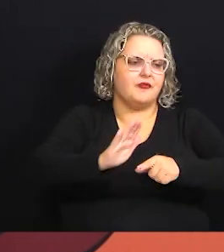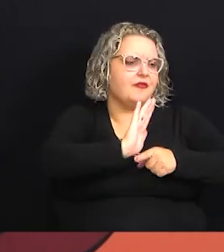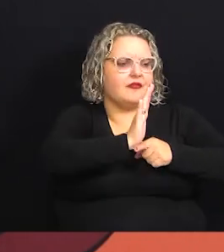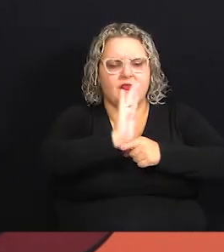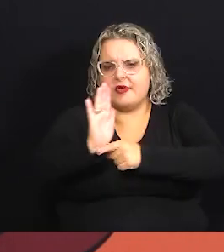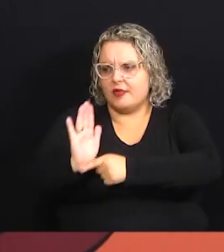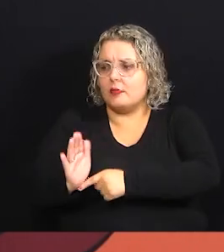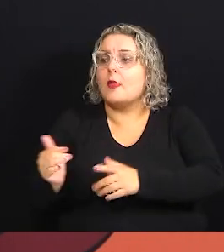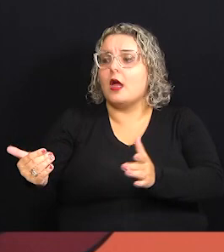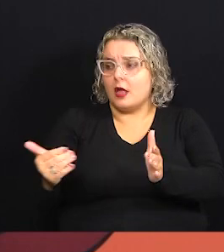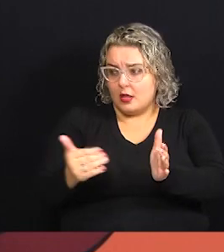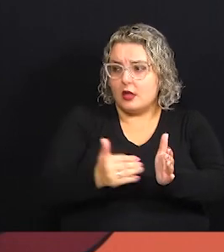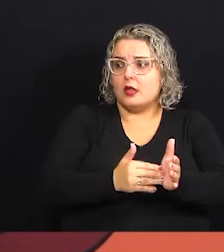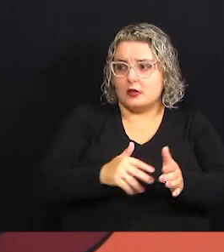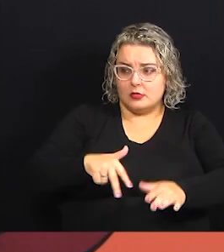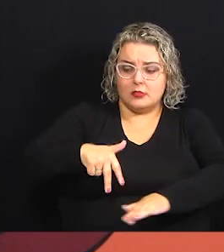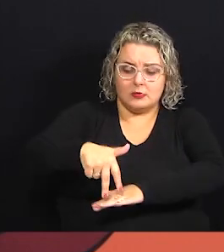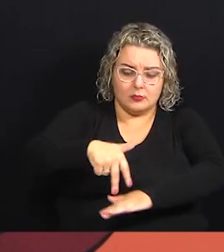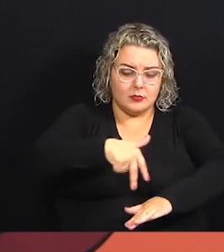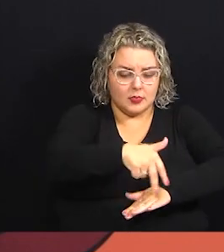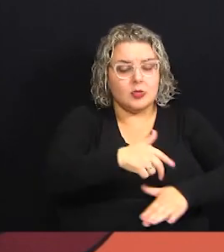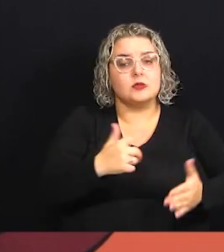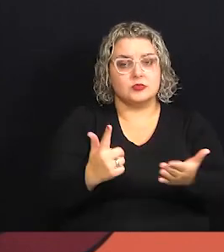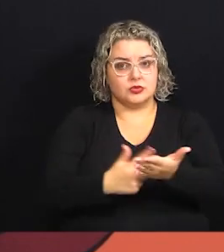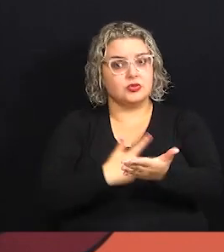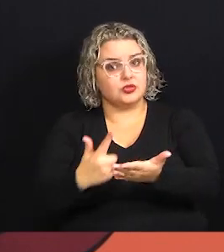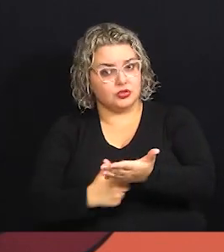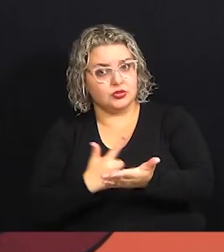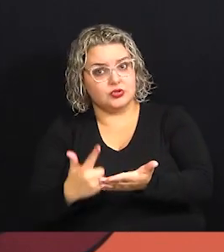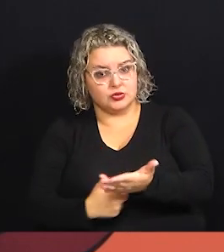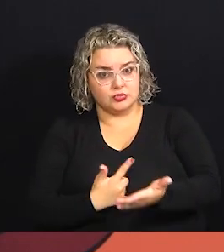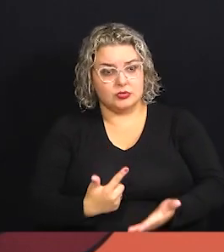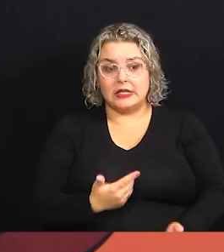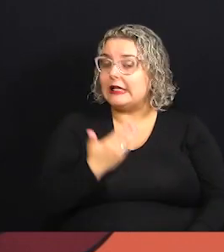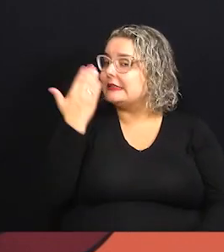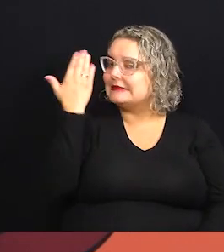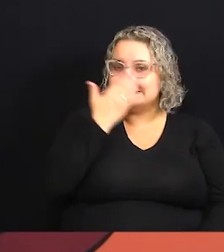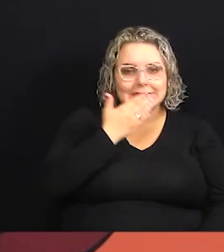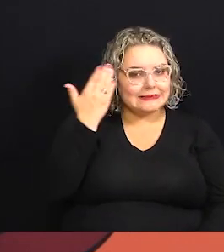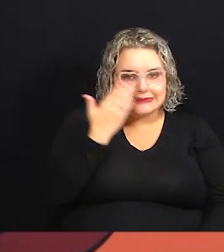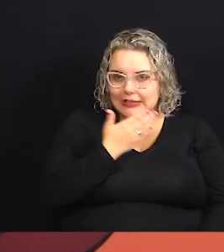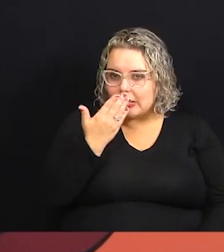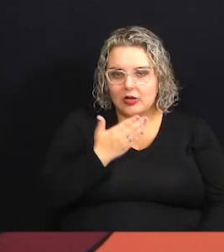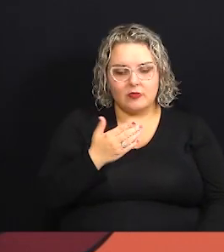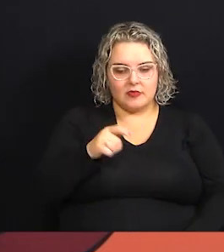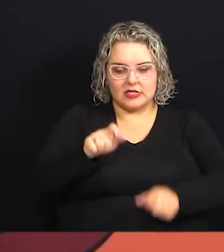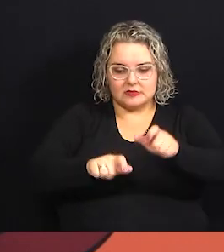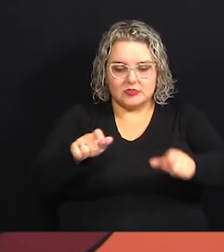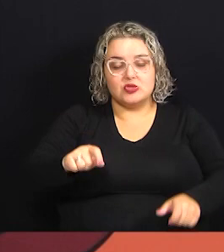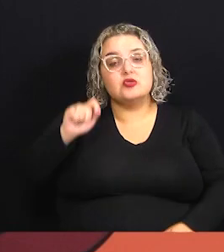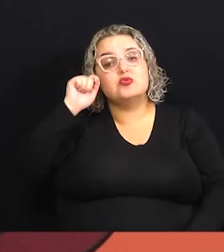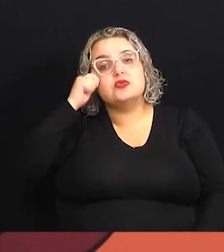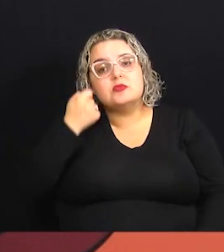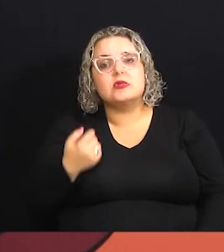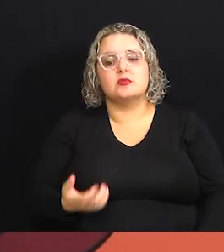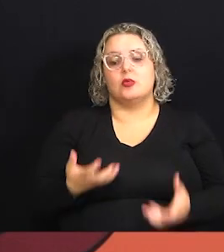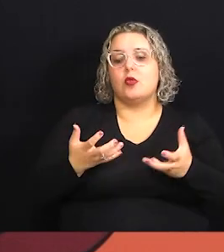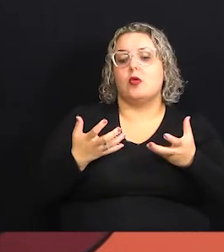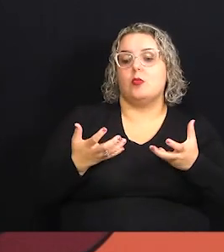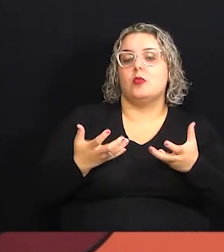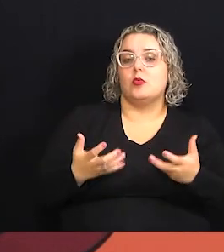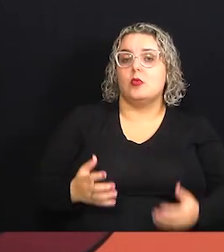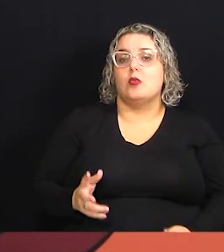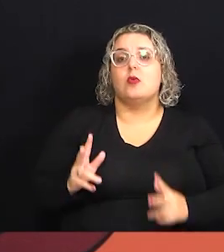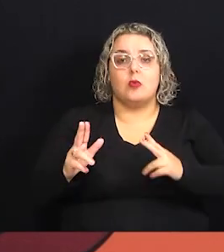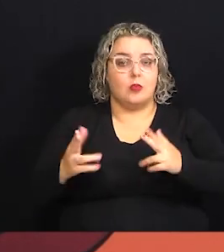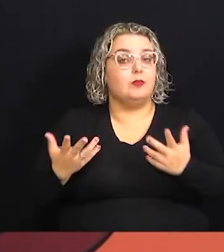novela, filme, até mesmo personagens de livros, a gente não vê ainda como a gente